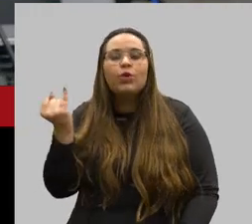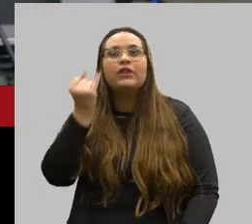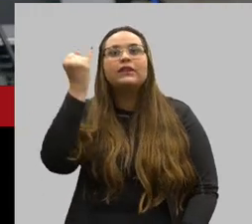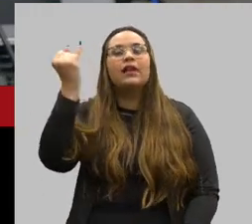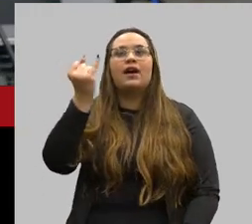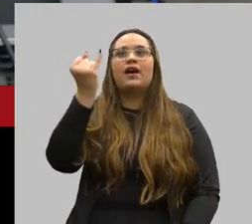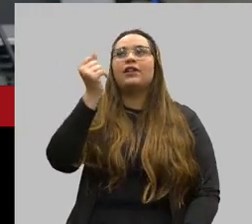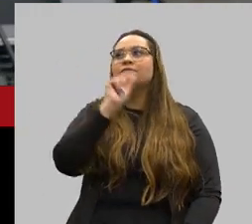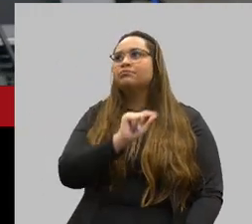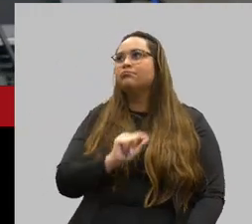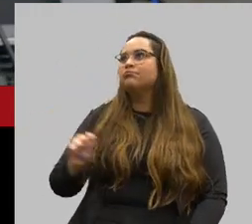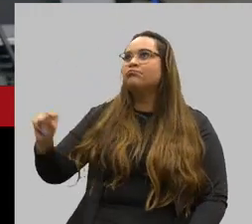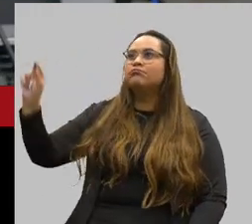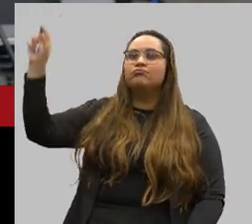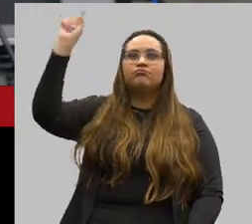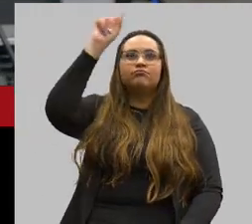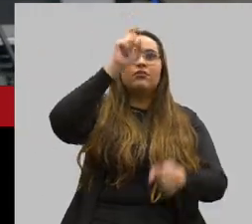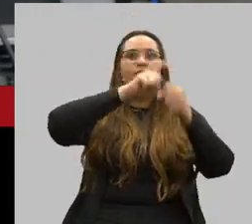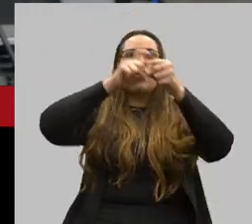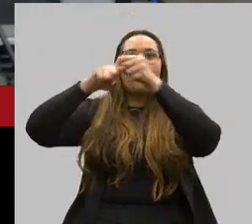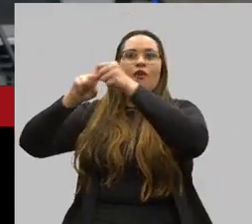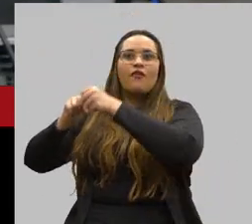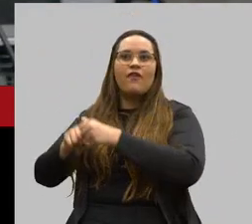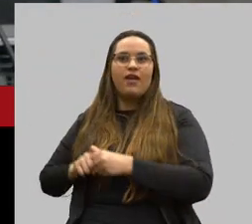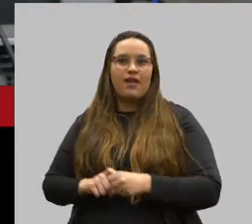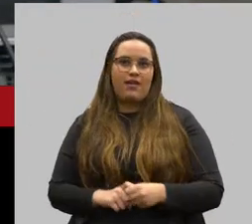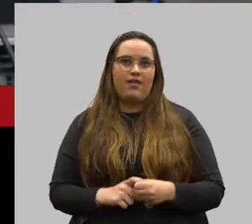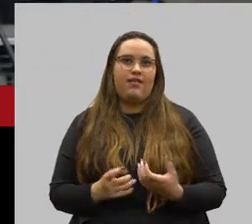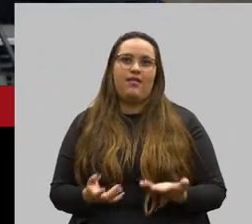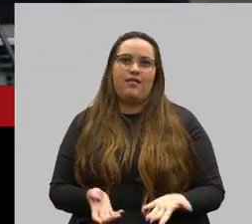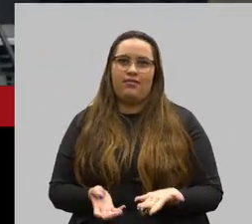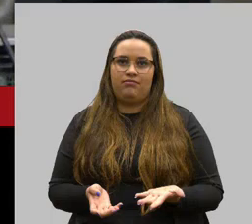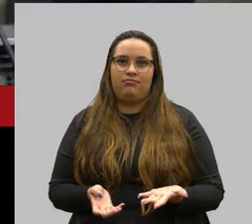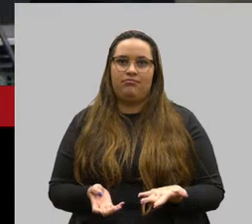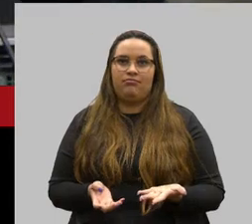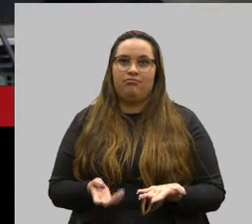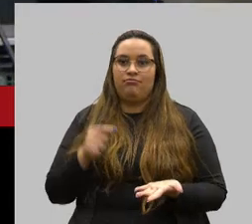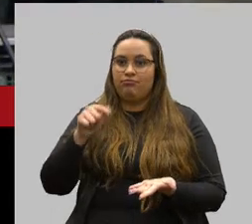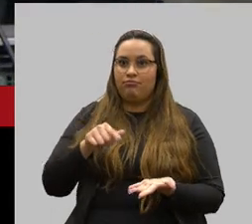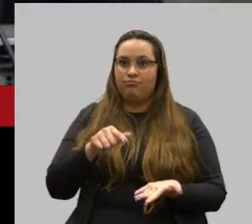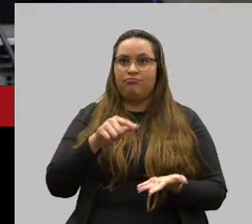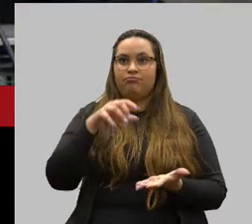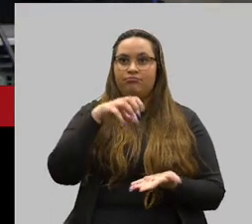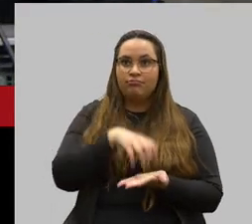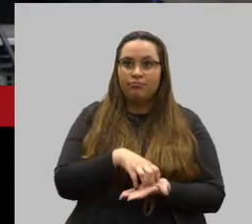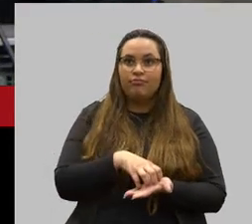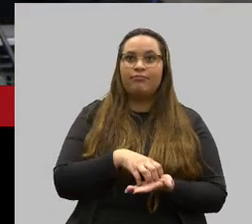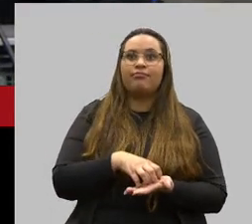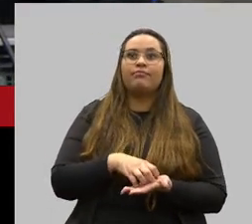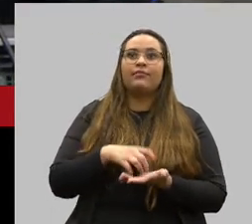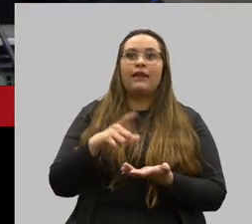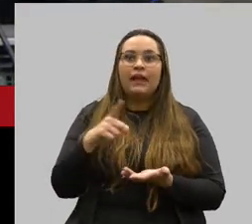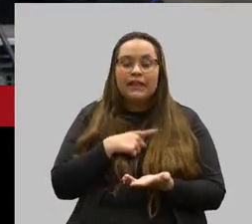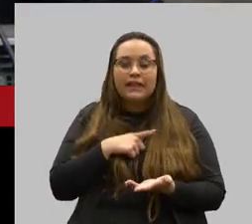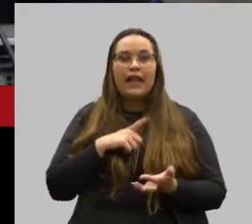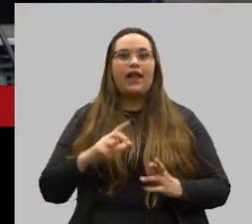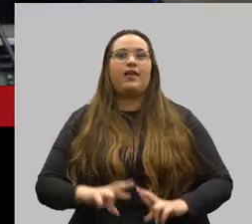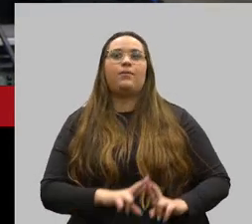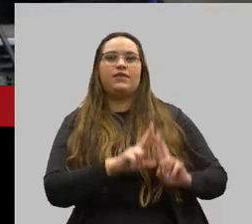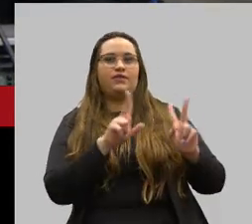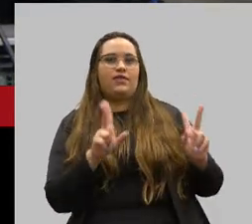todo com rede credenciada e o IP e a rede credenciada faz diferença a polícia civil não tá só na